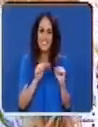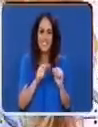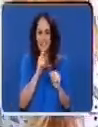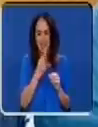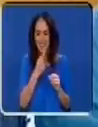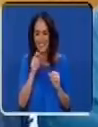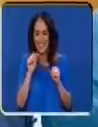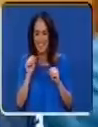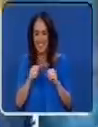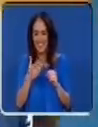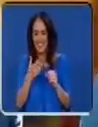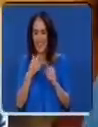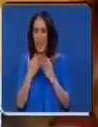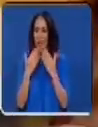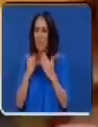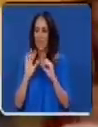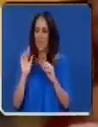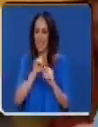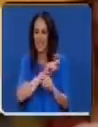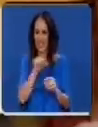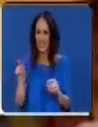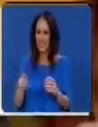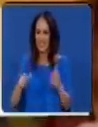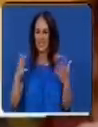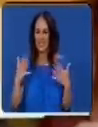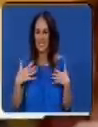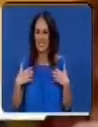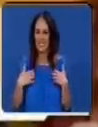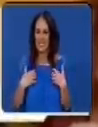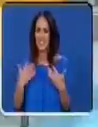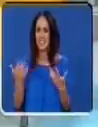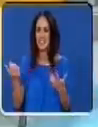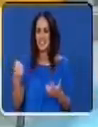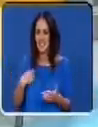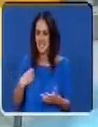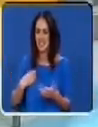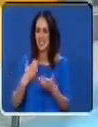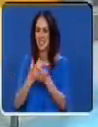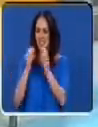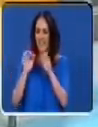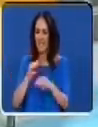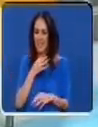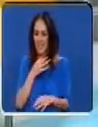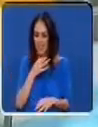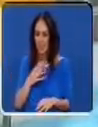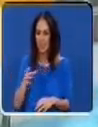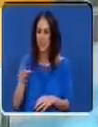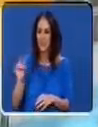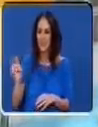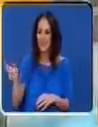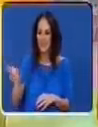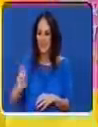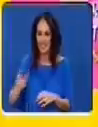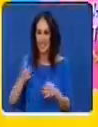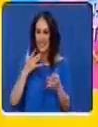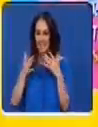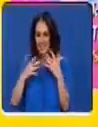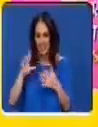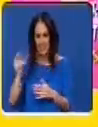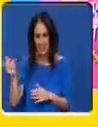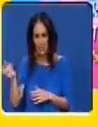Muito obrigado a todos. Obrigado portanto, a vocês sextas também. E sábados, até final de agosto. Até final de agosto. Casino Estoril, teatro do Casino Estoril. Exatamente.